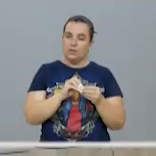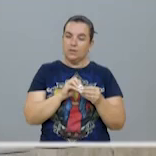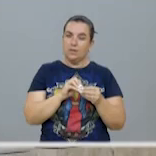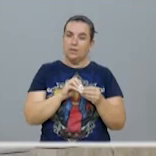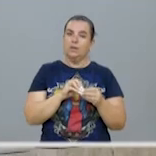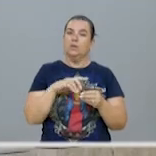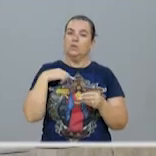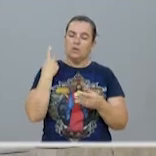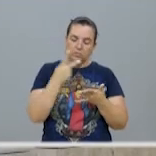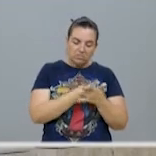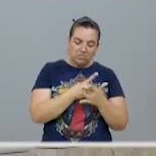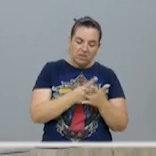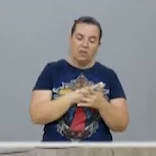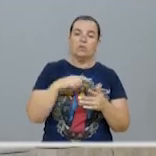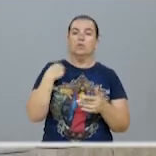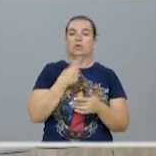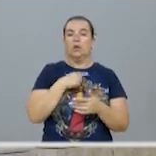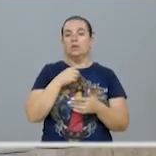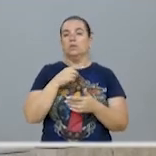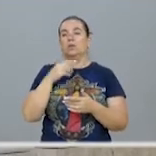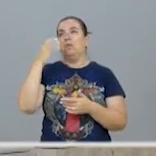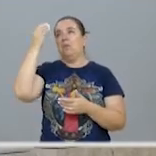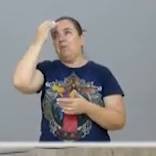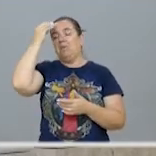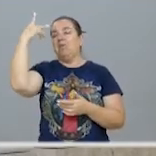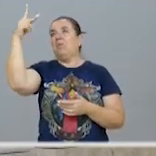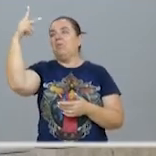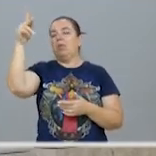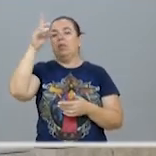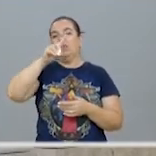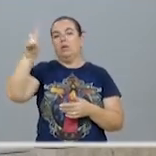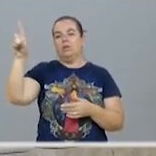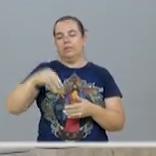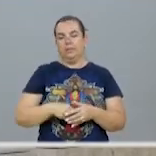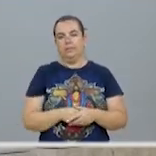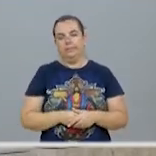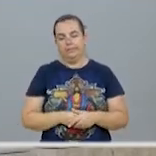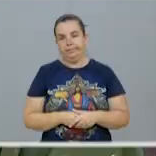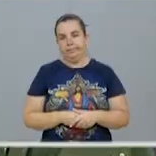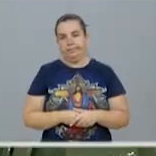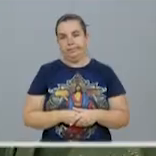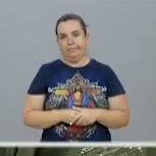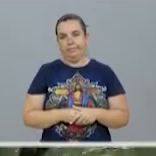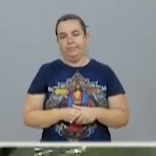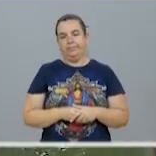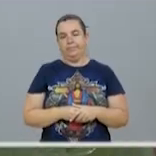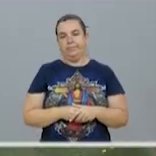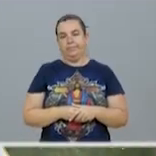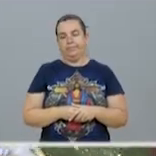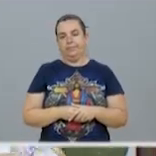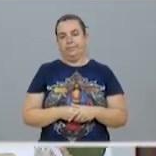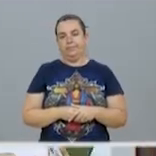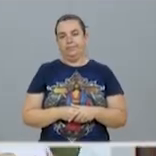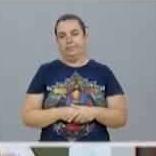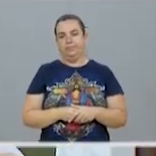erros, nós atribuímos a Deus. E isso está muito claro na segunda leitura.